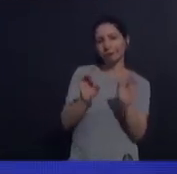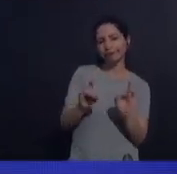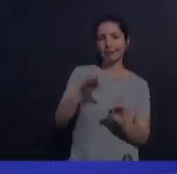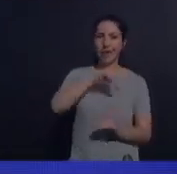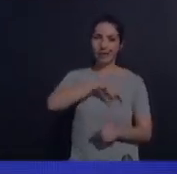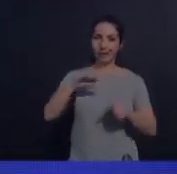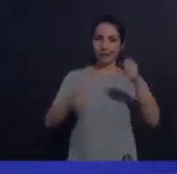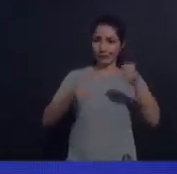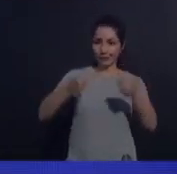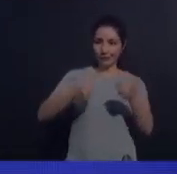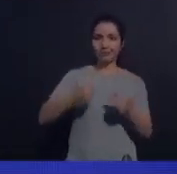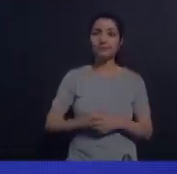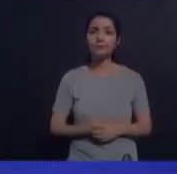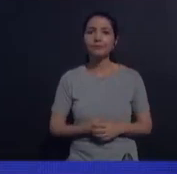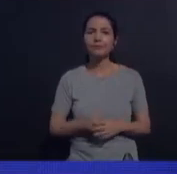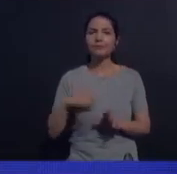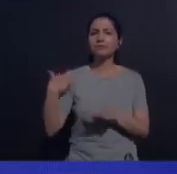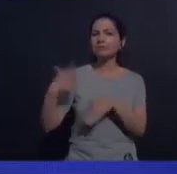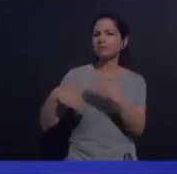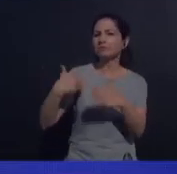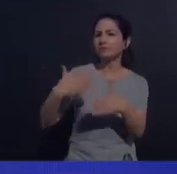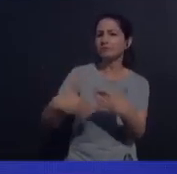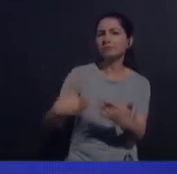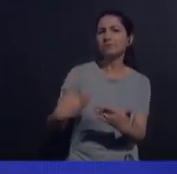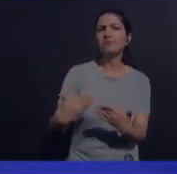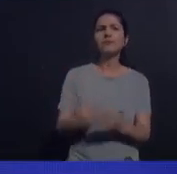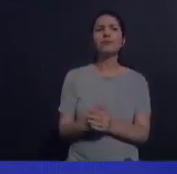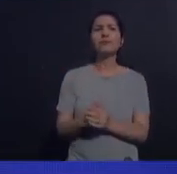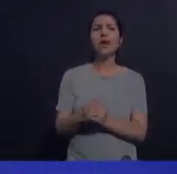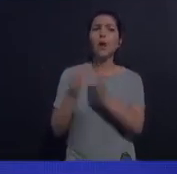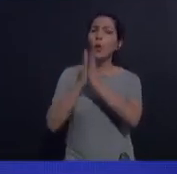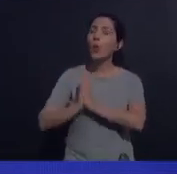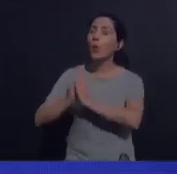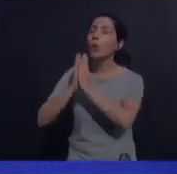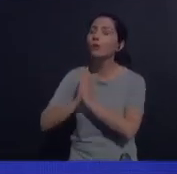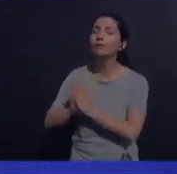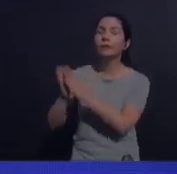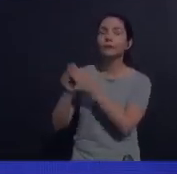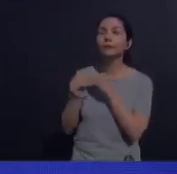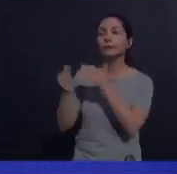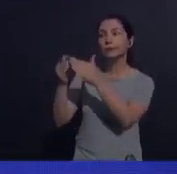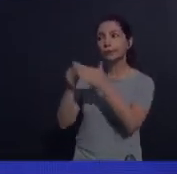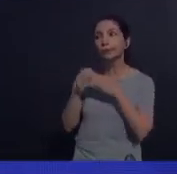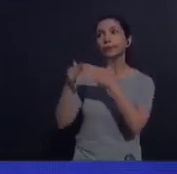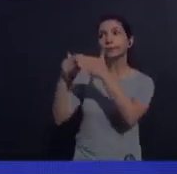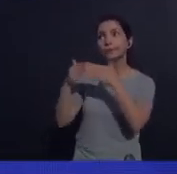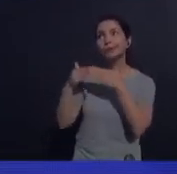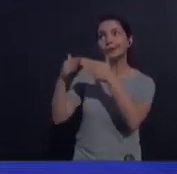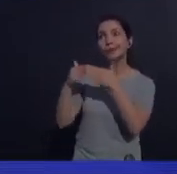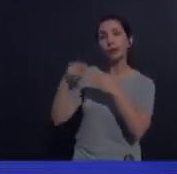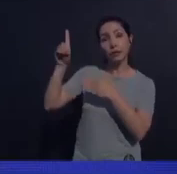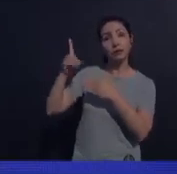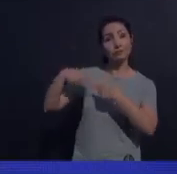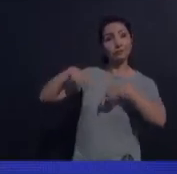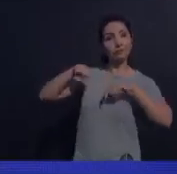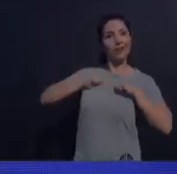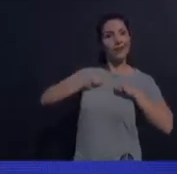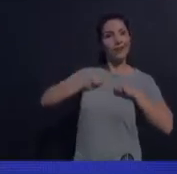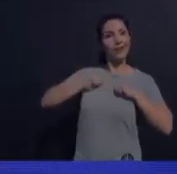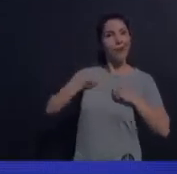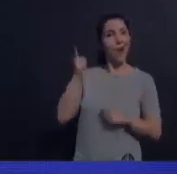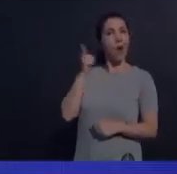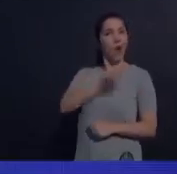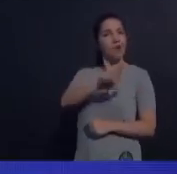de motorista só que foi o seguinte europa tanto pra deus pedir a carteira de motorista e deus me deu